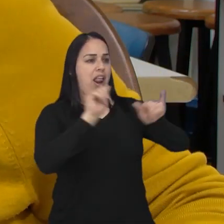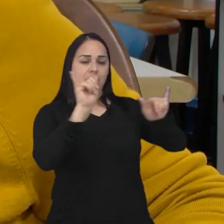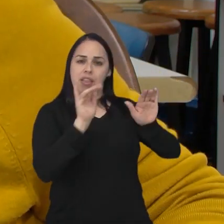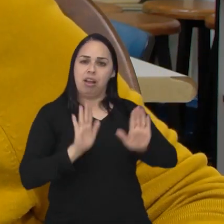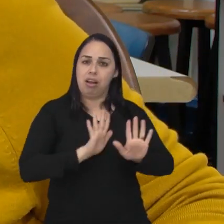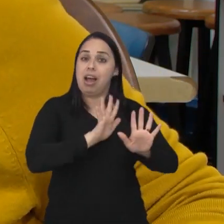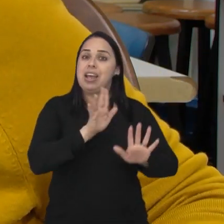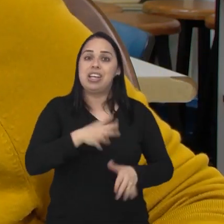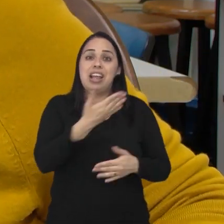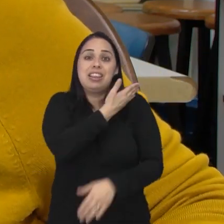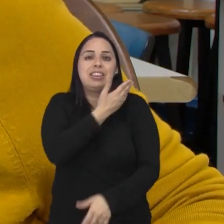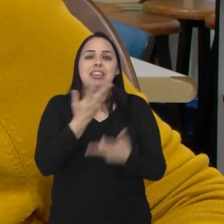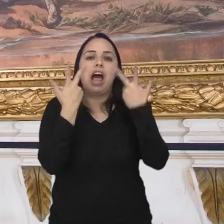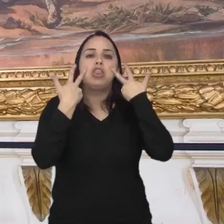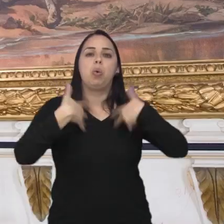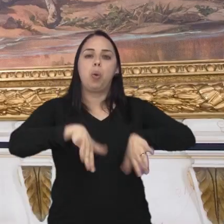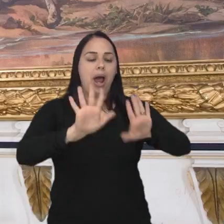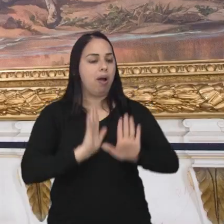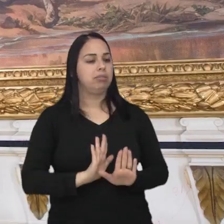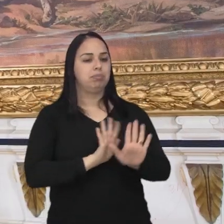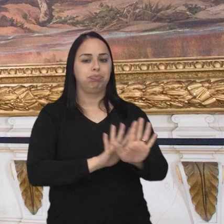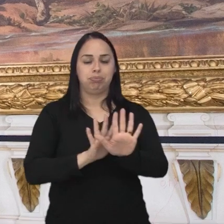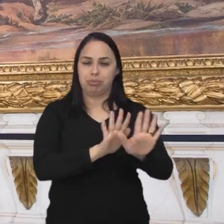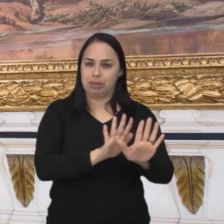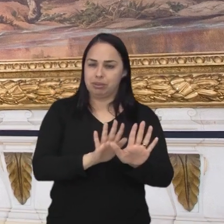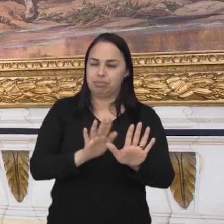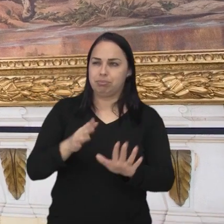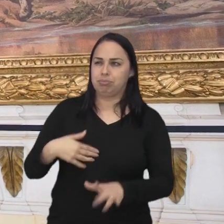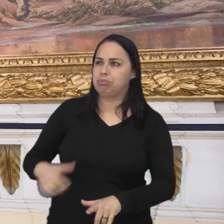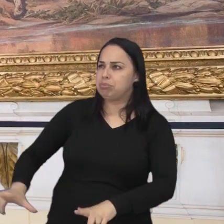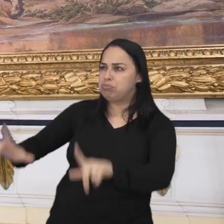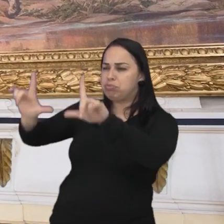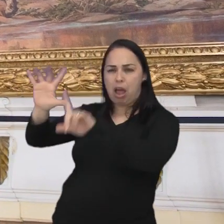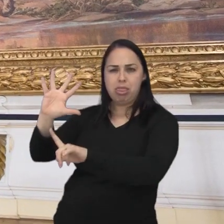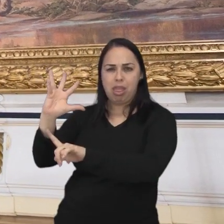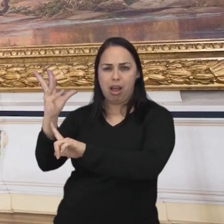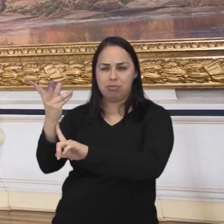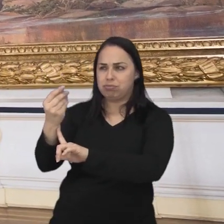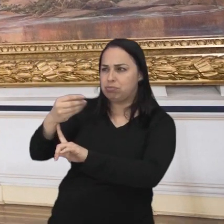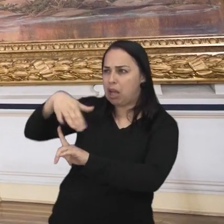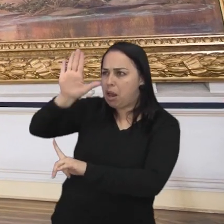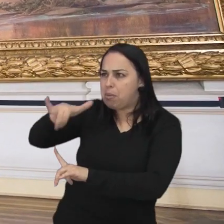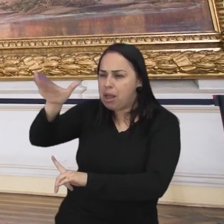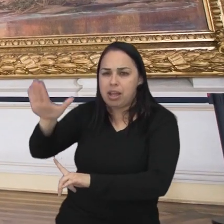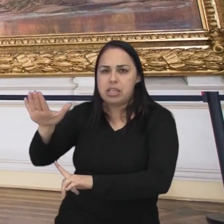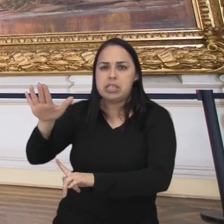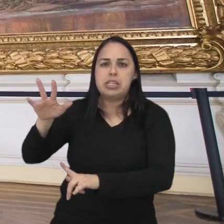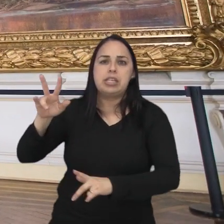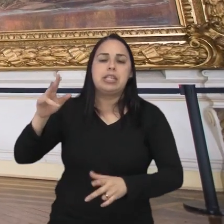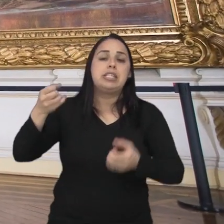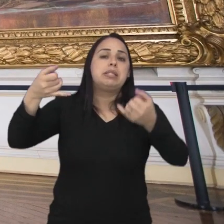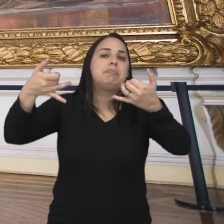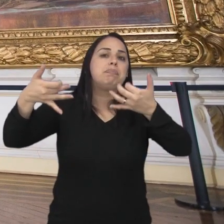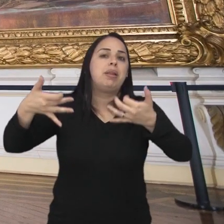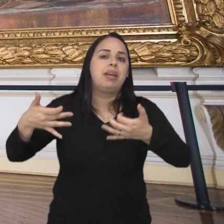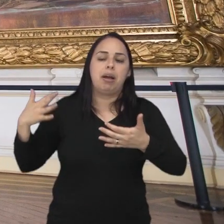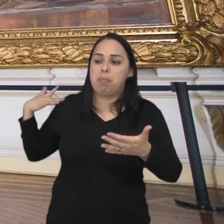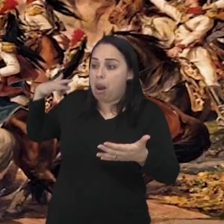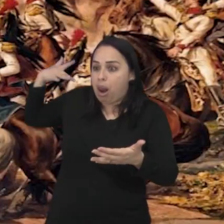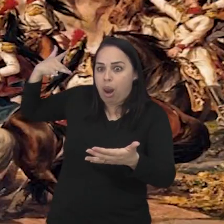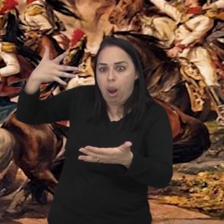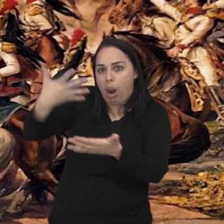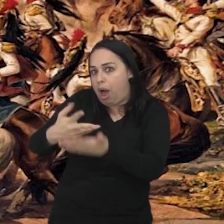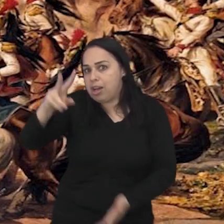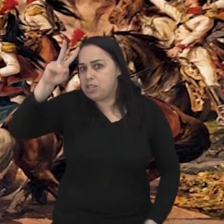para que as pessoas façam isso. Refletir sobre os traços gravados em pinturas do passado ajuda a explicar como